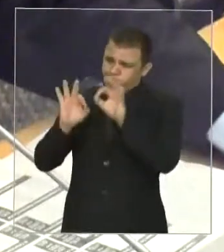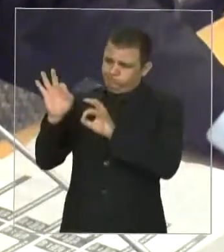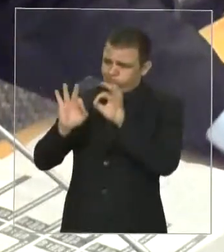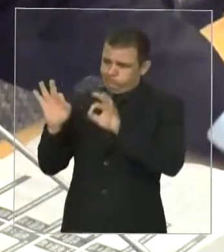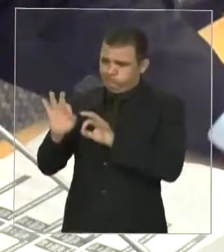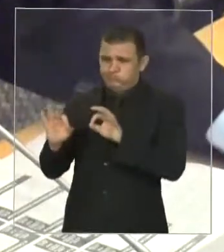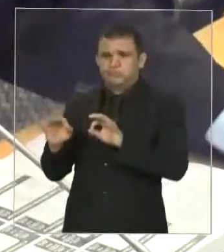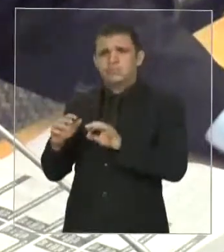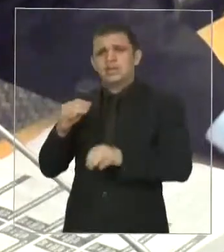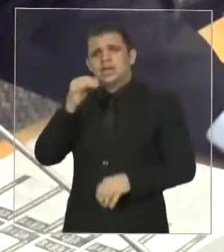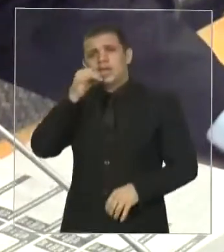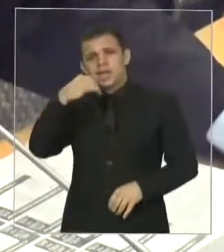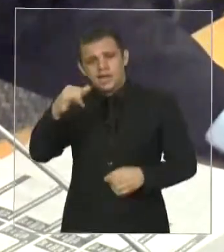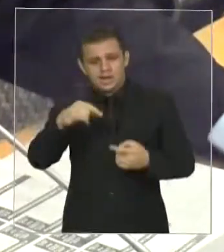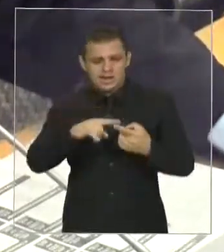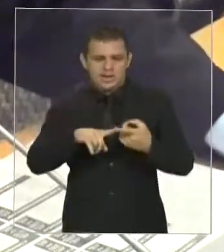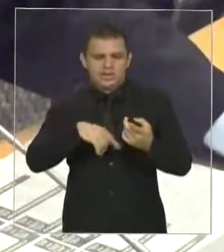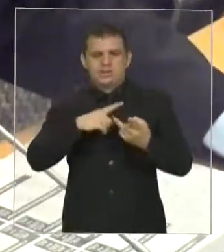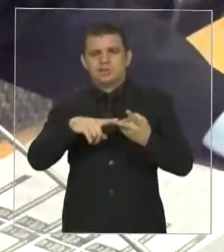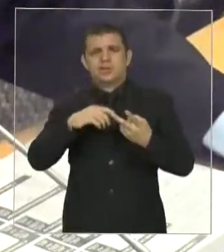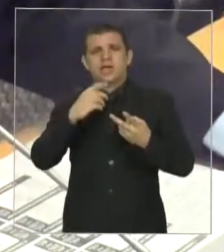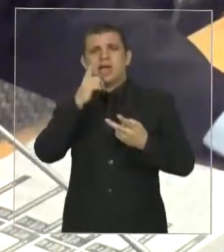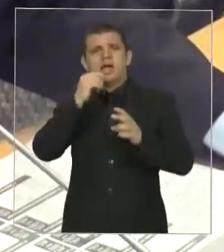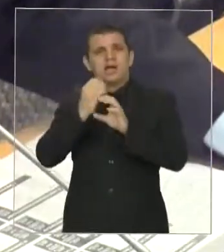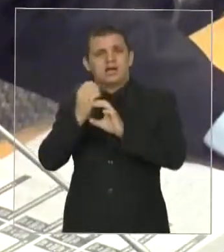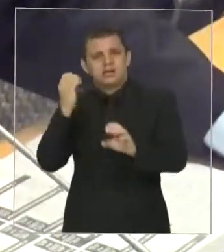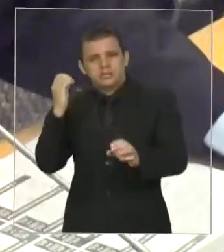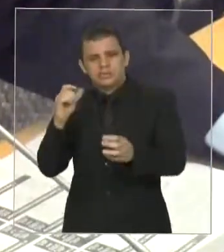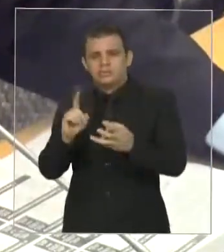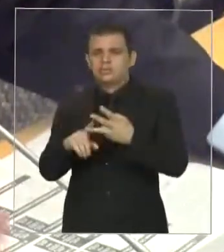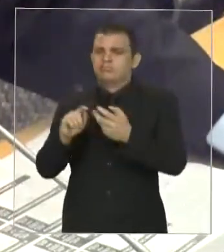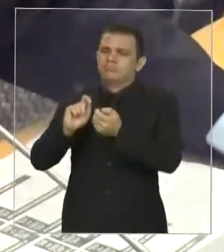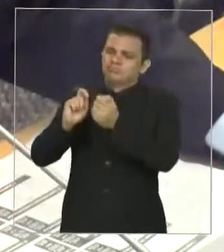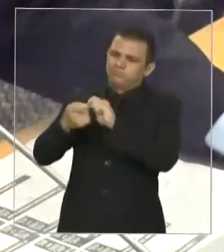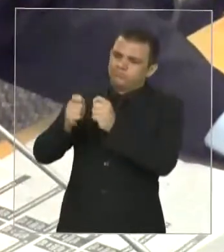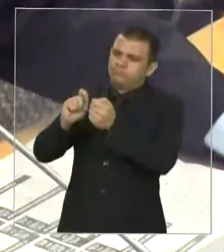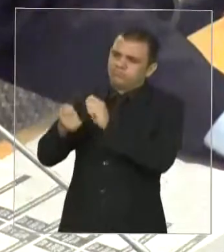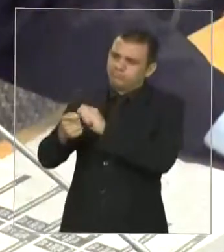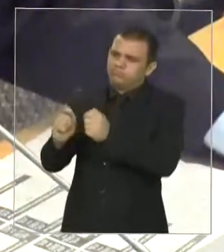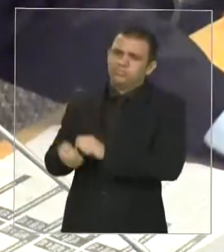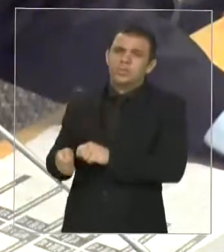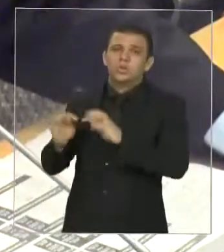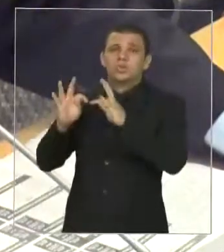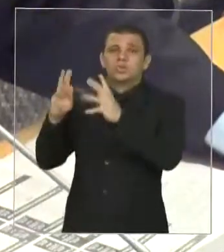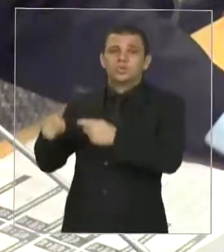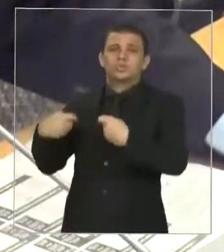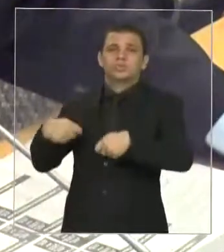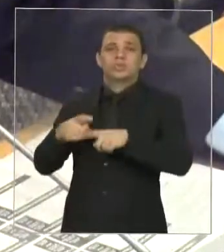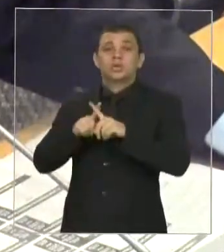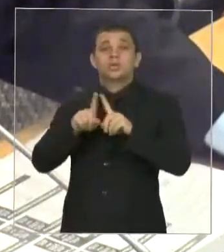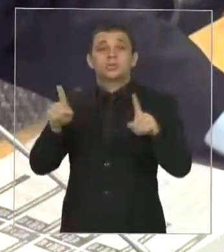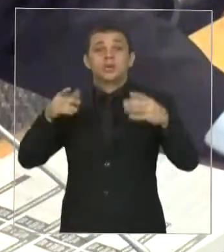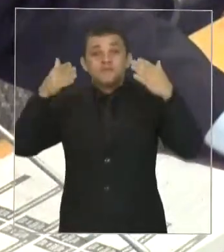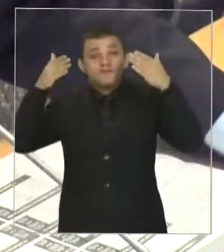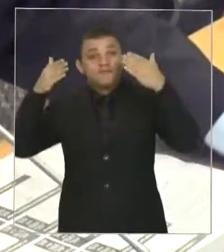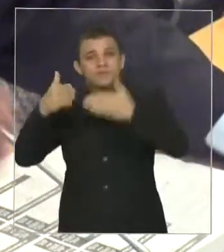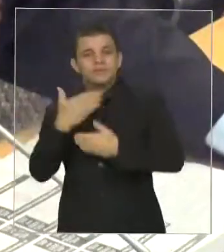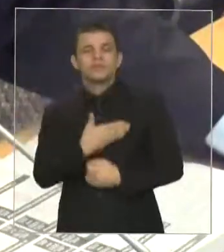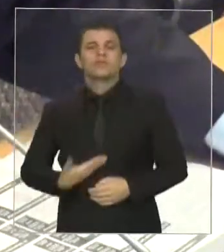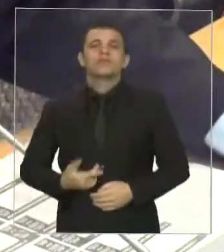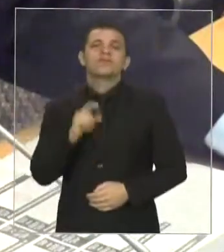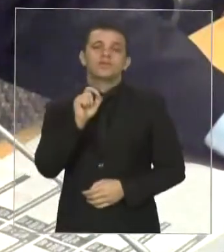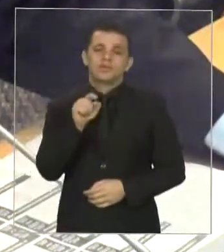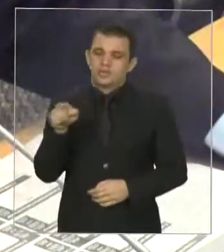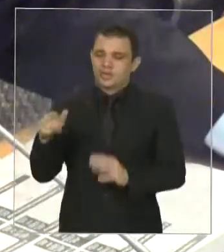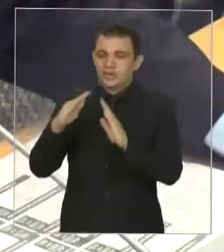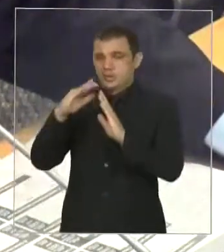parte elétrica, hidráulica, toda a adaptação, mas o foco do governo é: o hospital será